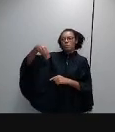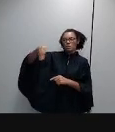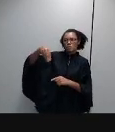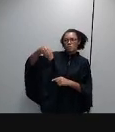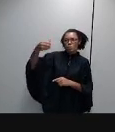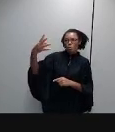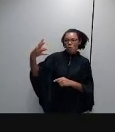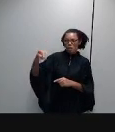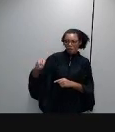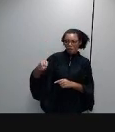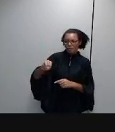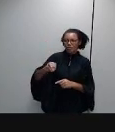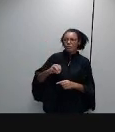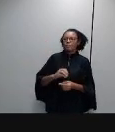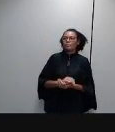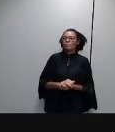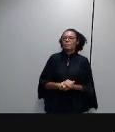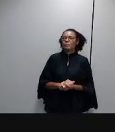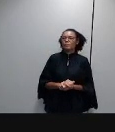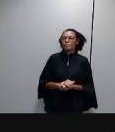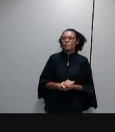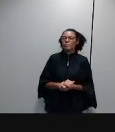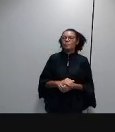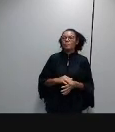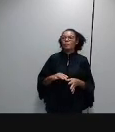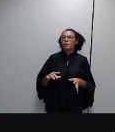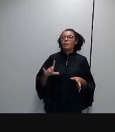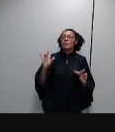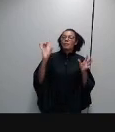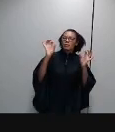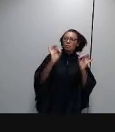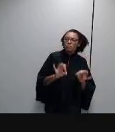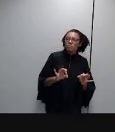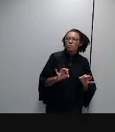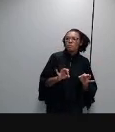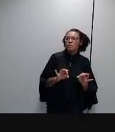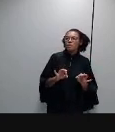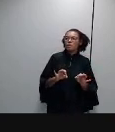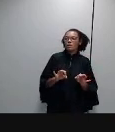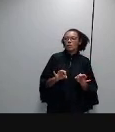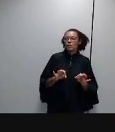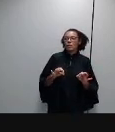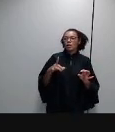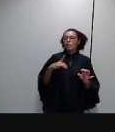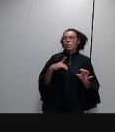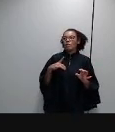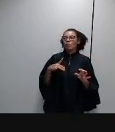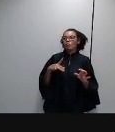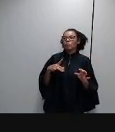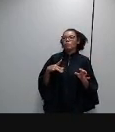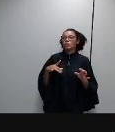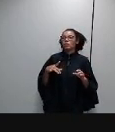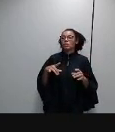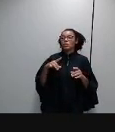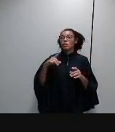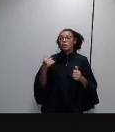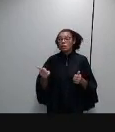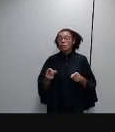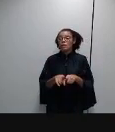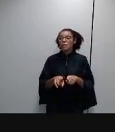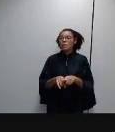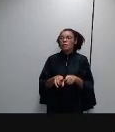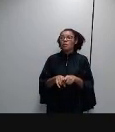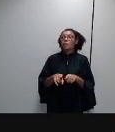meu voto está consignado exatamente a acepção não goza de garantir por 19 e ela foi